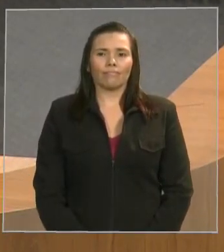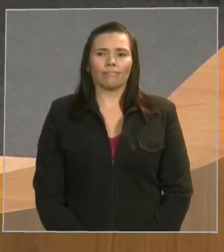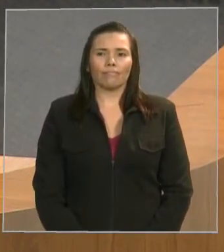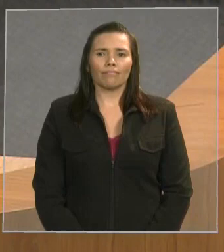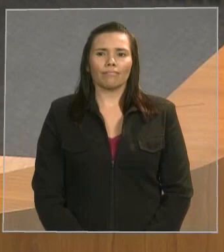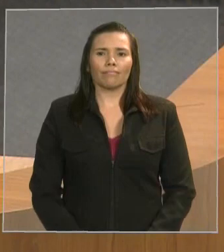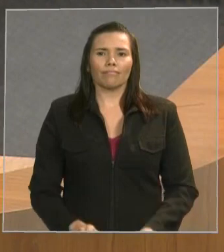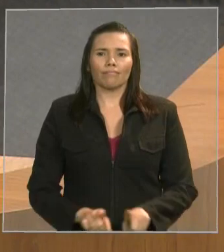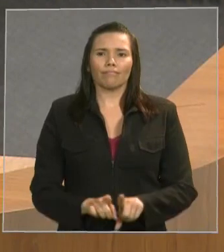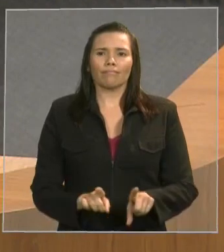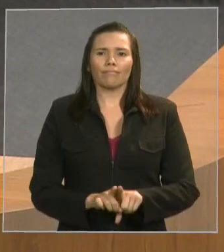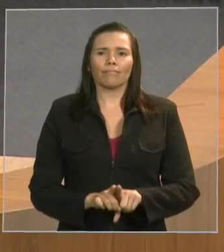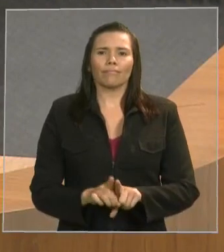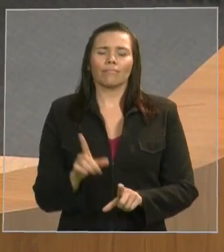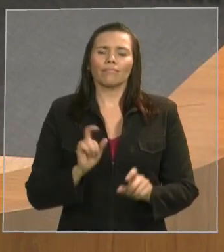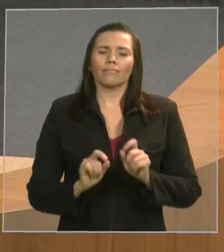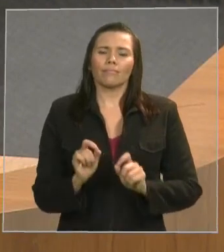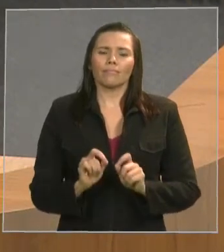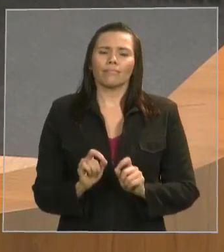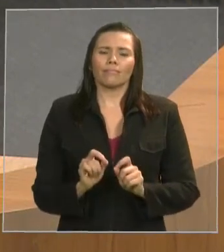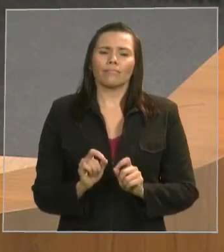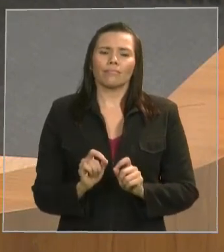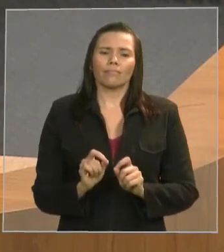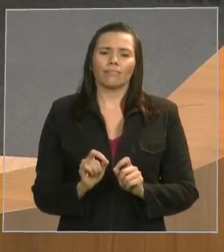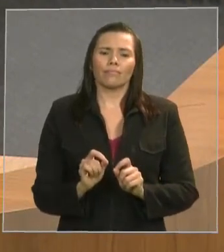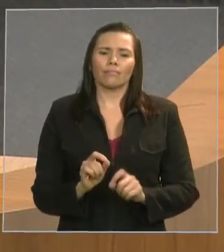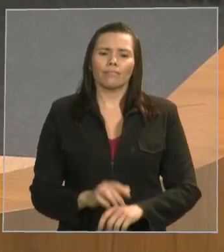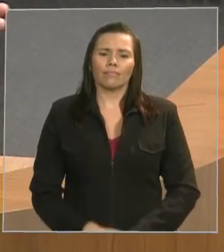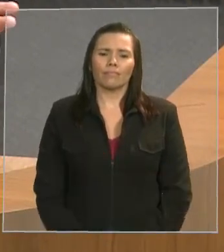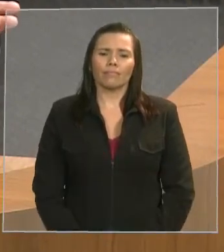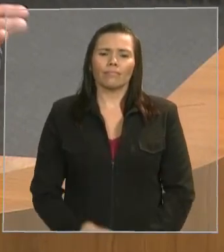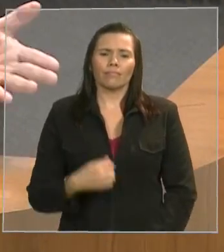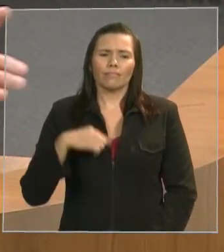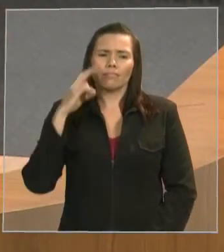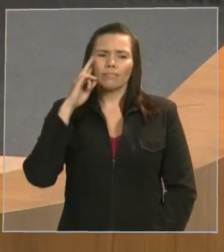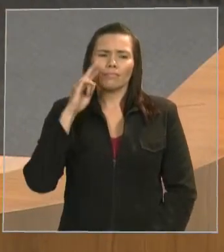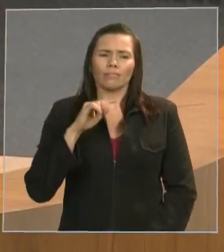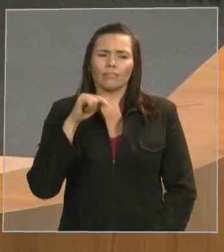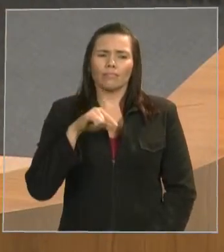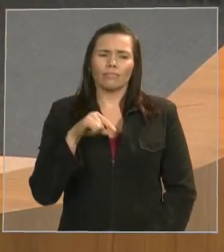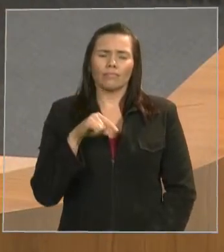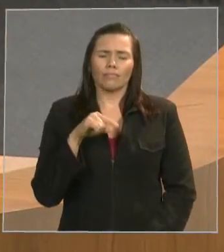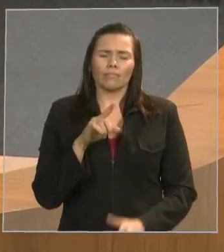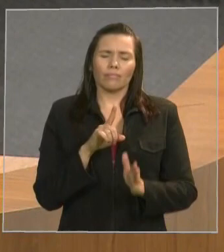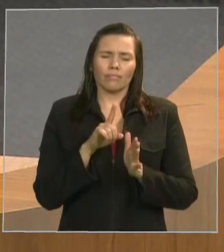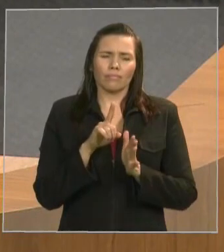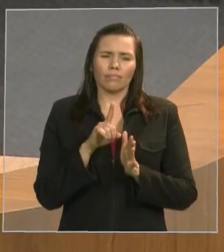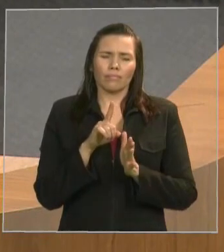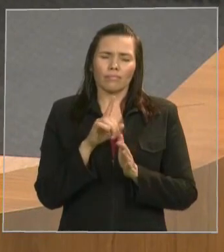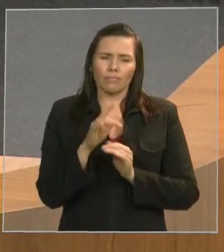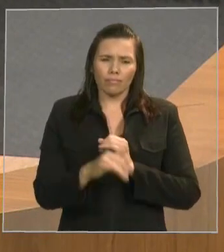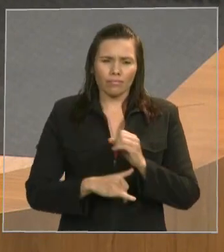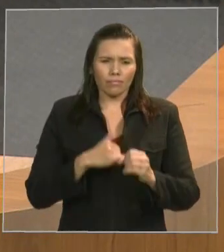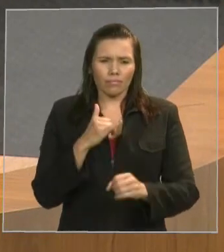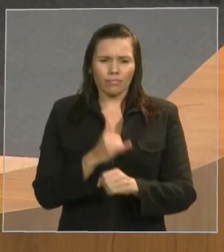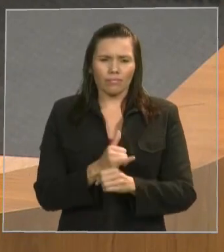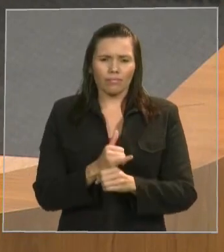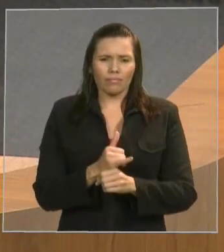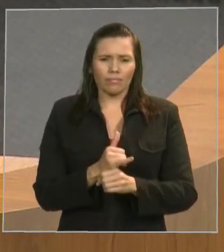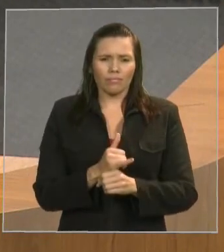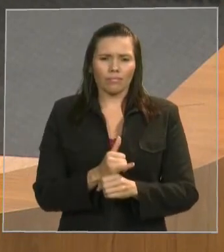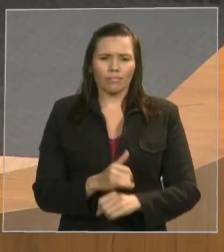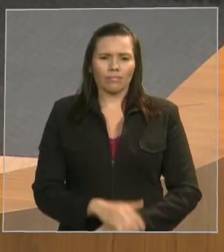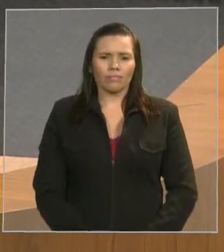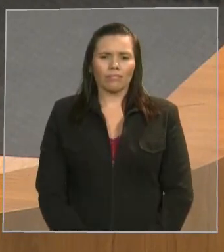secretário, e eu achei estranho de ver tamanho desequilíbrio, aí que mostra que não está preparado para o